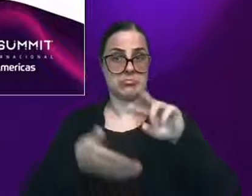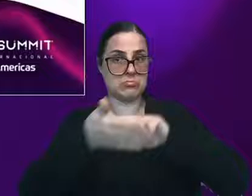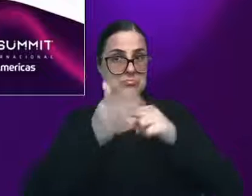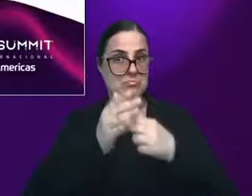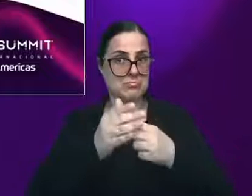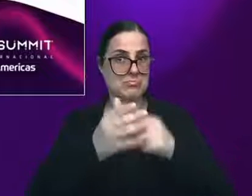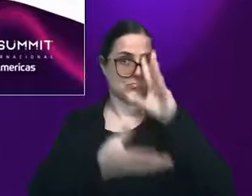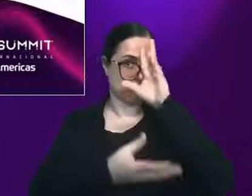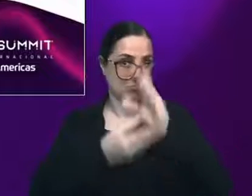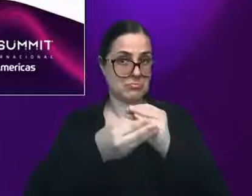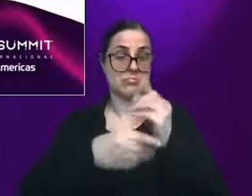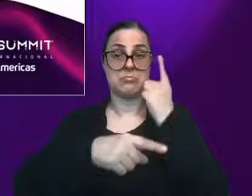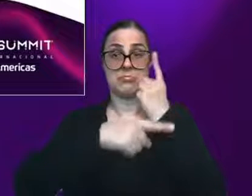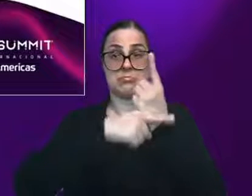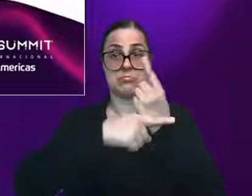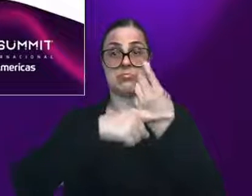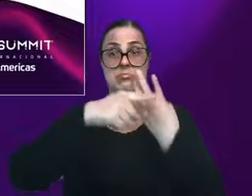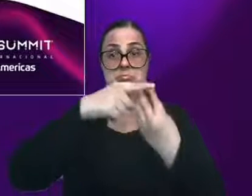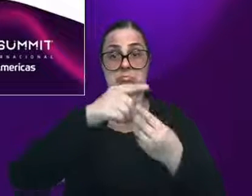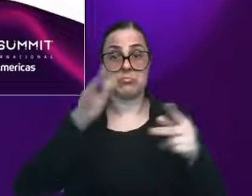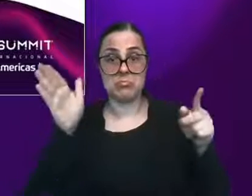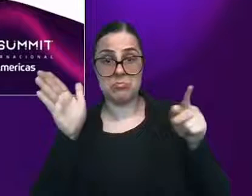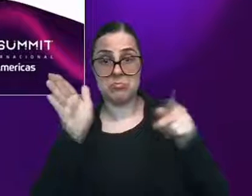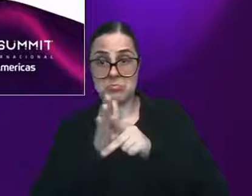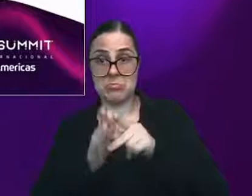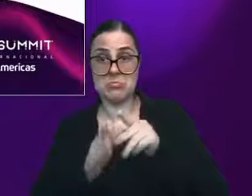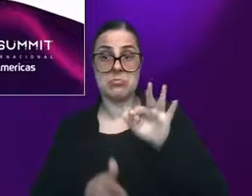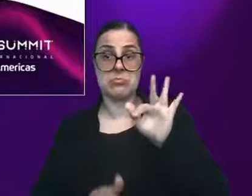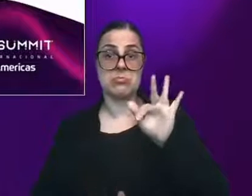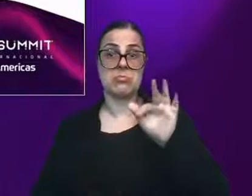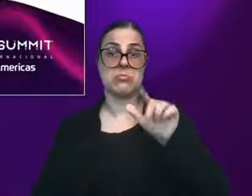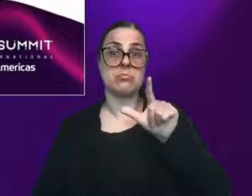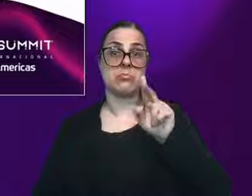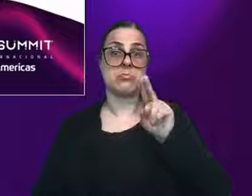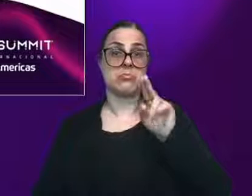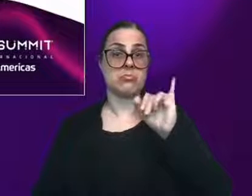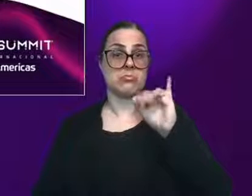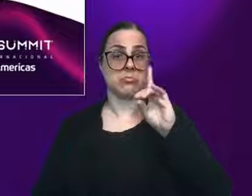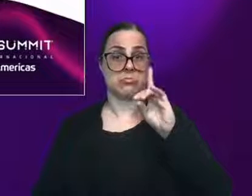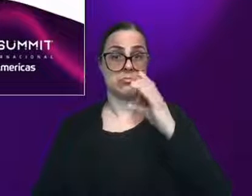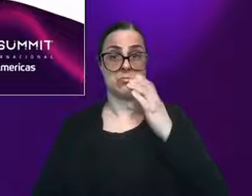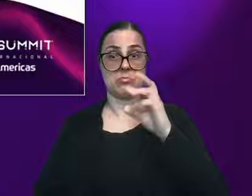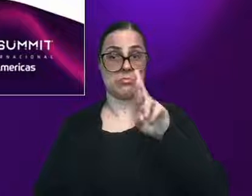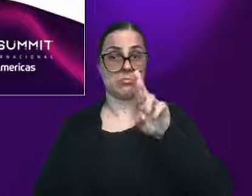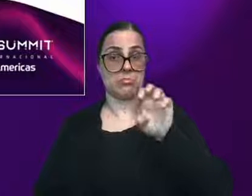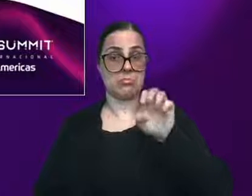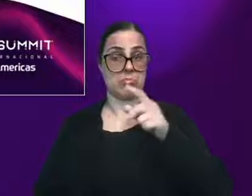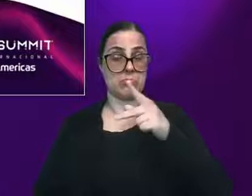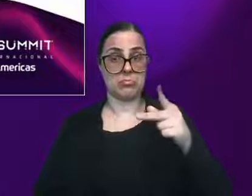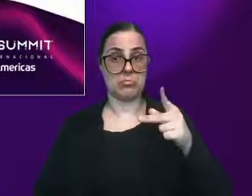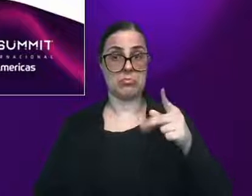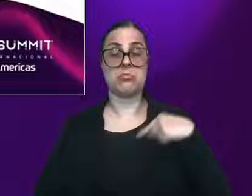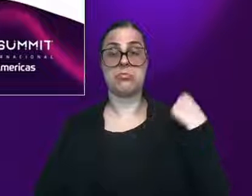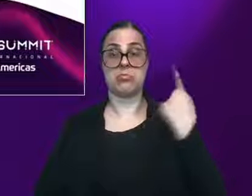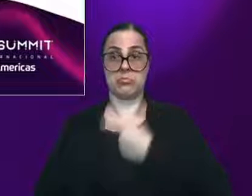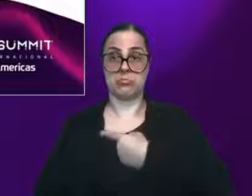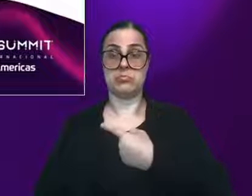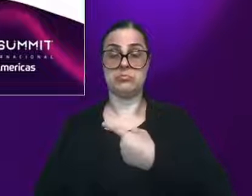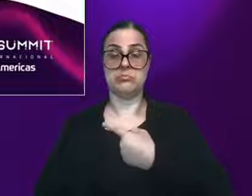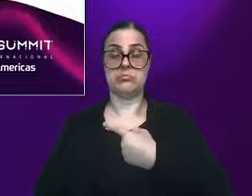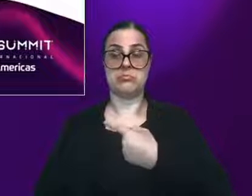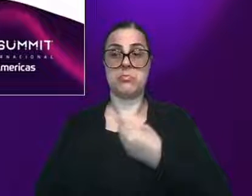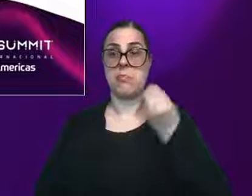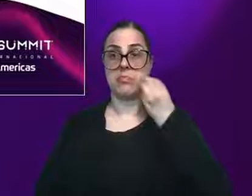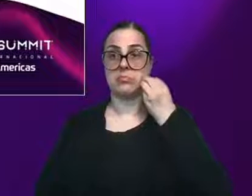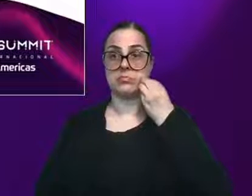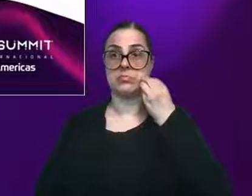a gente coloca para dentro do paciente diariamente, ela é dada através de diluições para outras